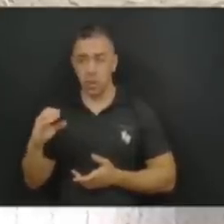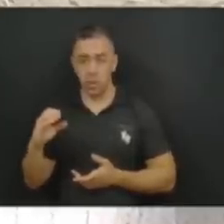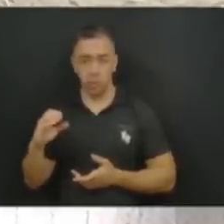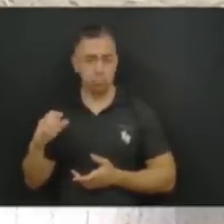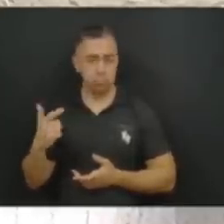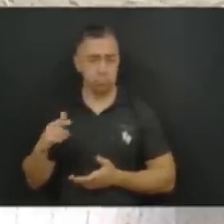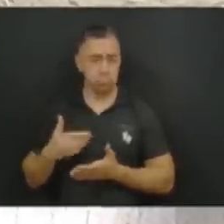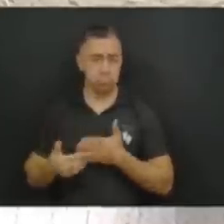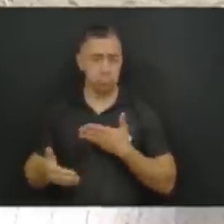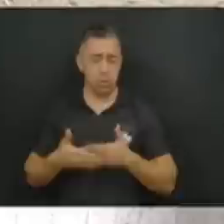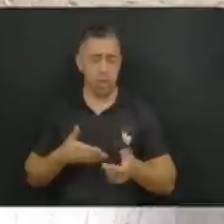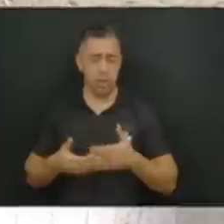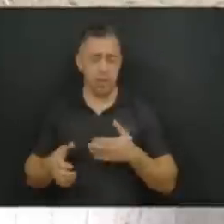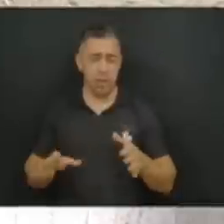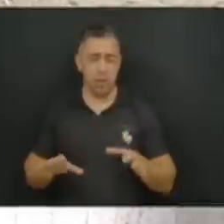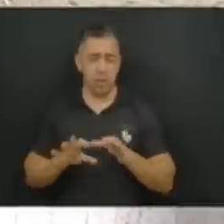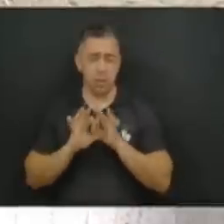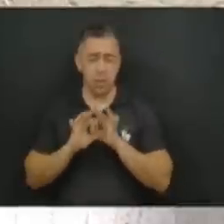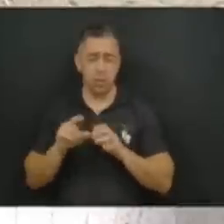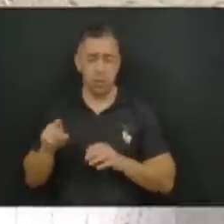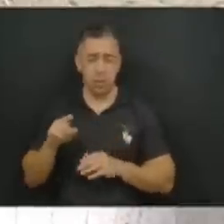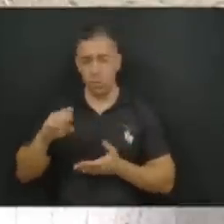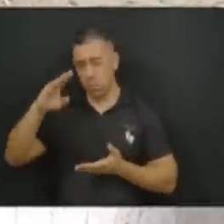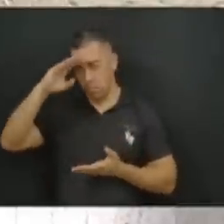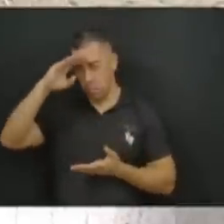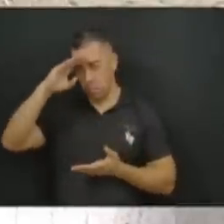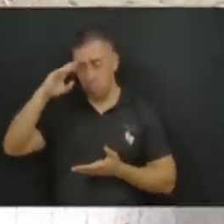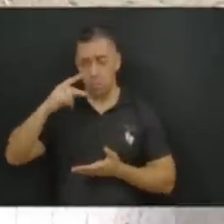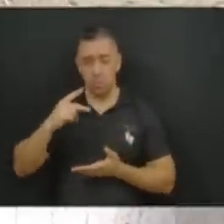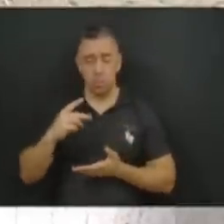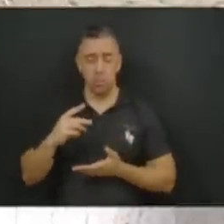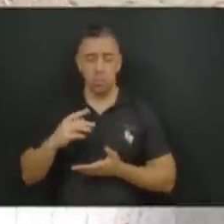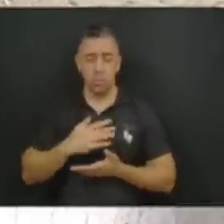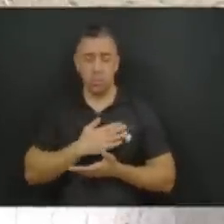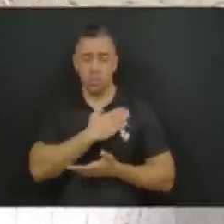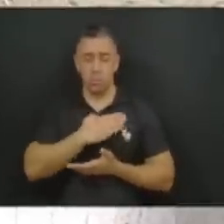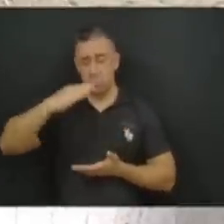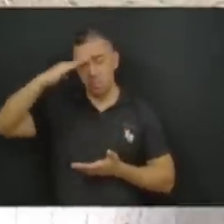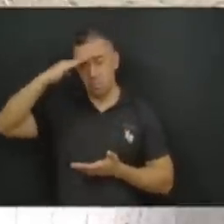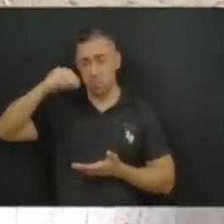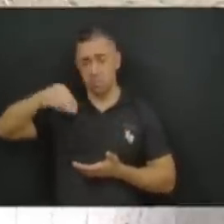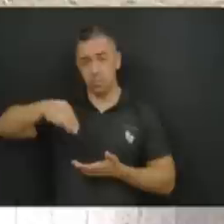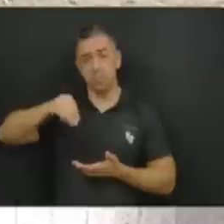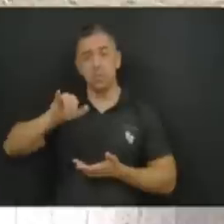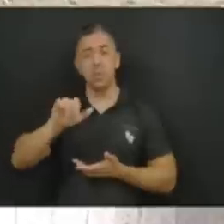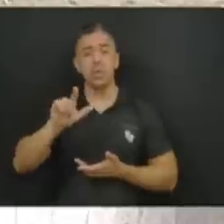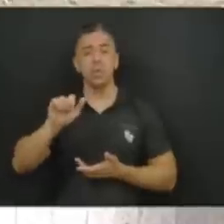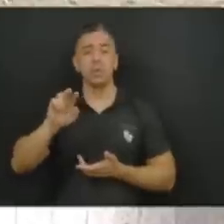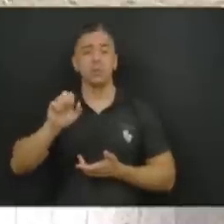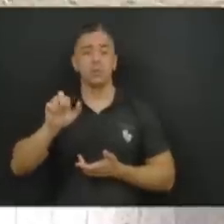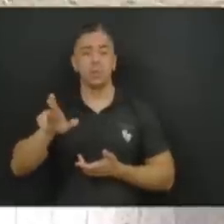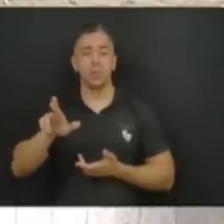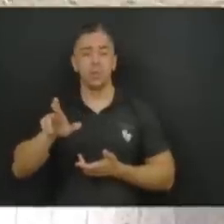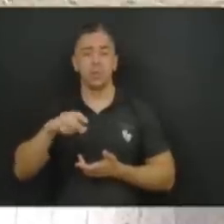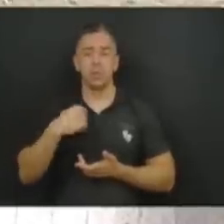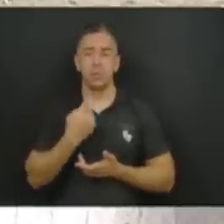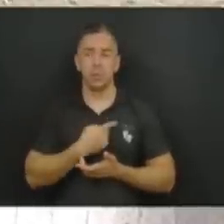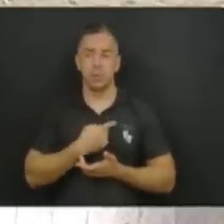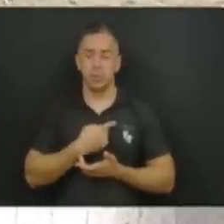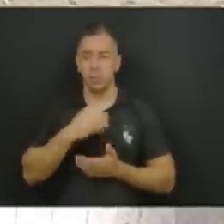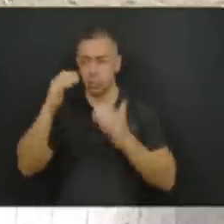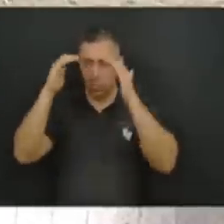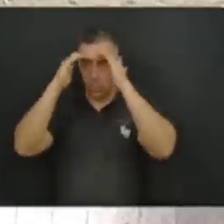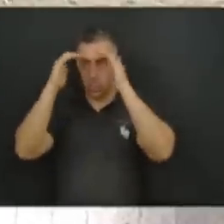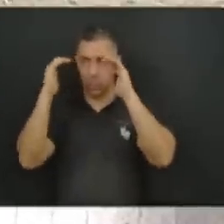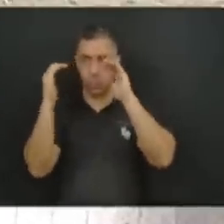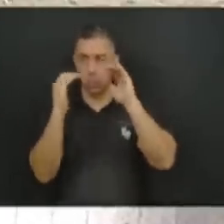militares nada e não é a na que nós obedecemos nos militares que as forças armadas Rua B exerce